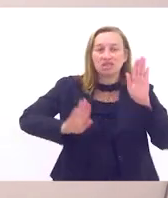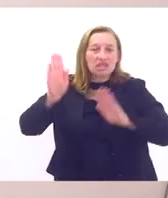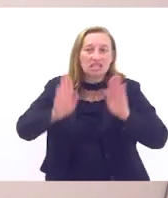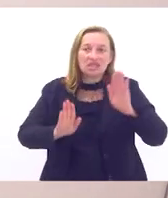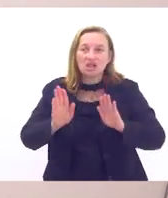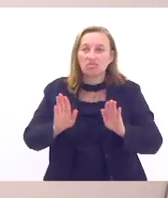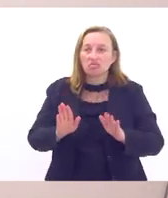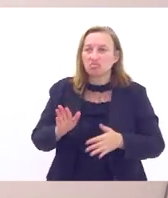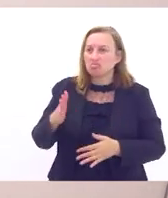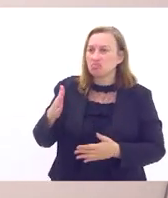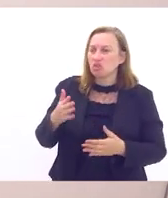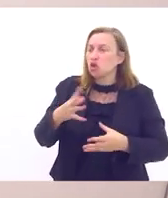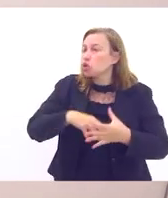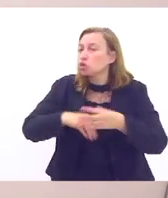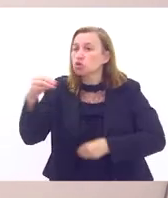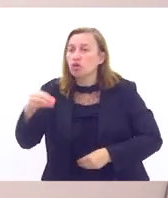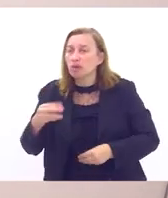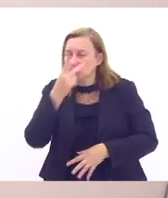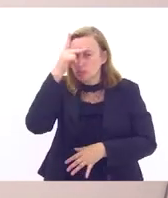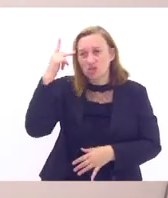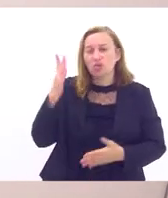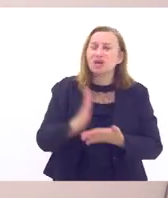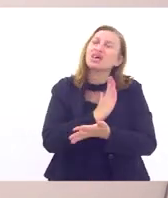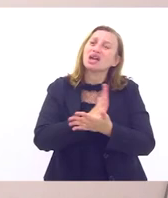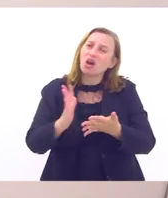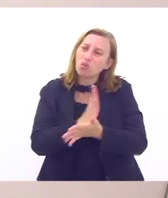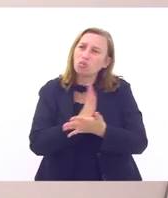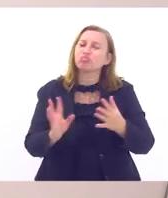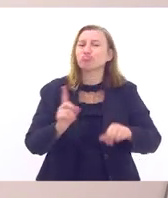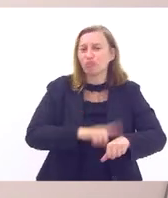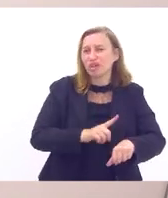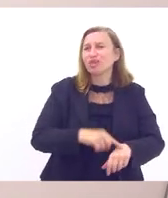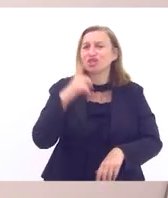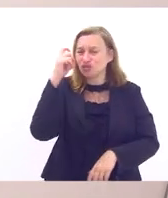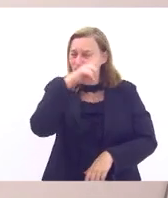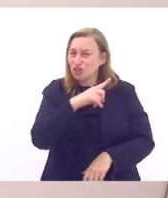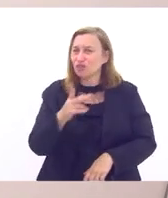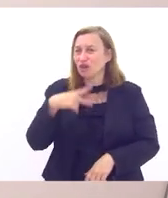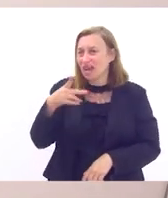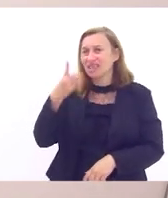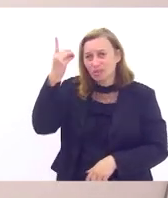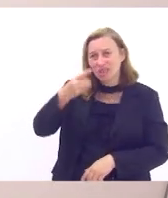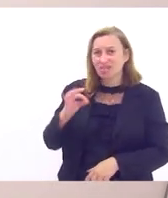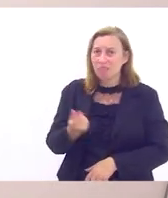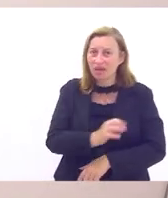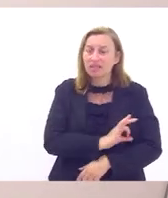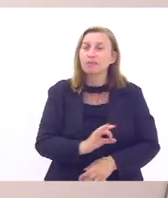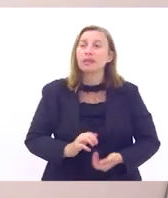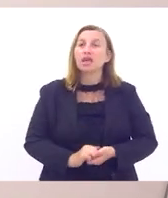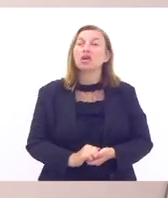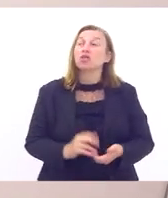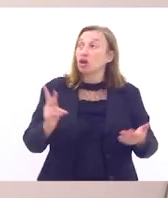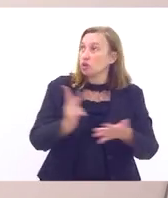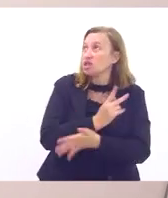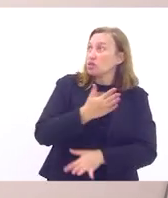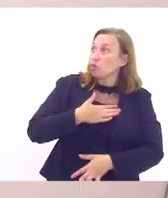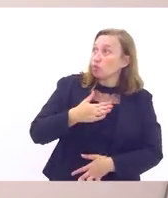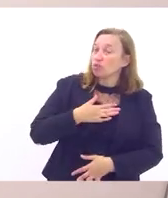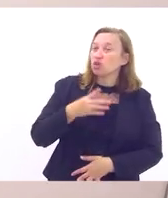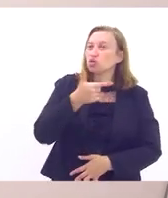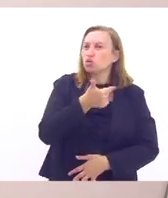pelo volume que é feito, enfim. Então, em alguns casos, é muito difícil. Eu costumo contar, deputada Marta, um caso que aconteceu comigo